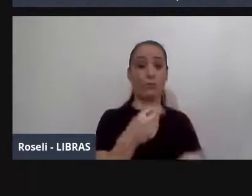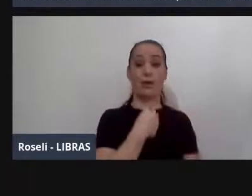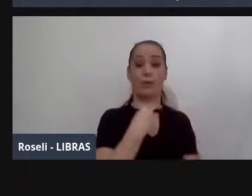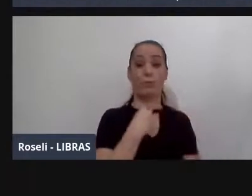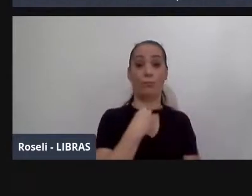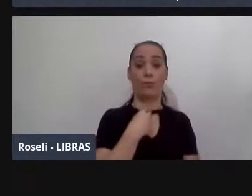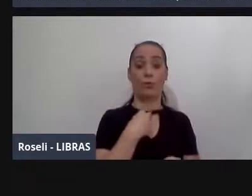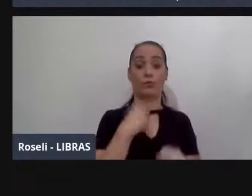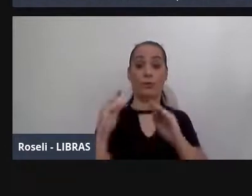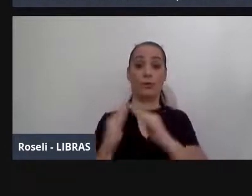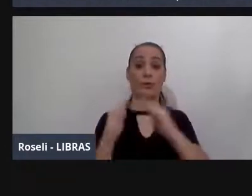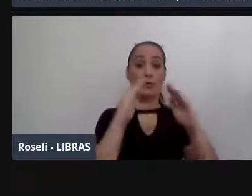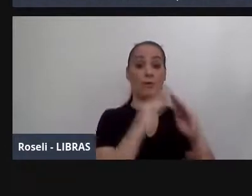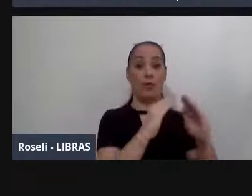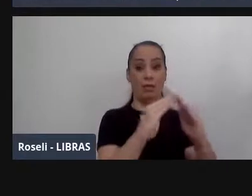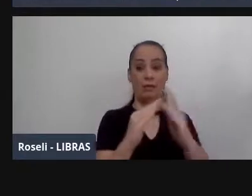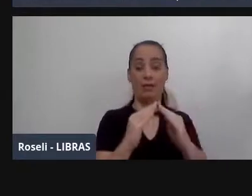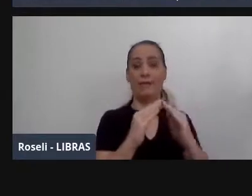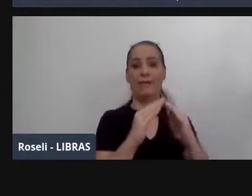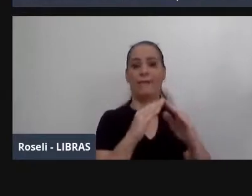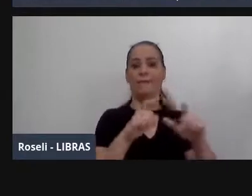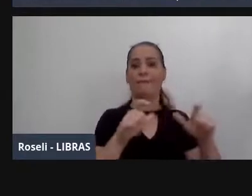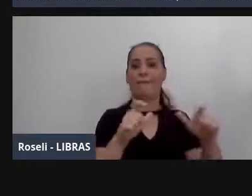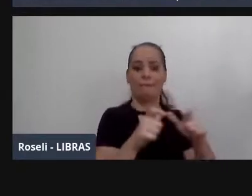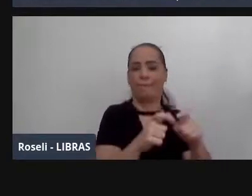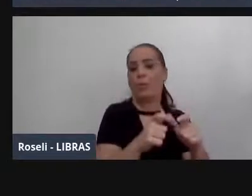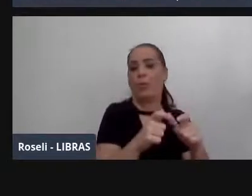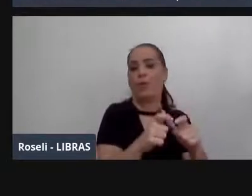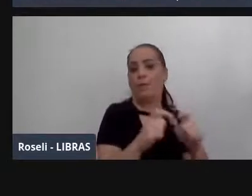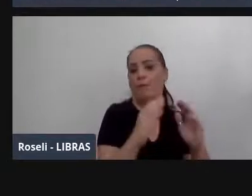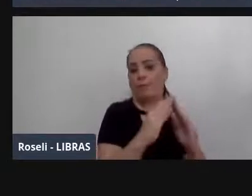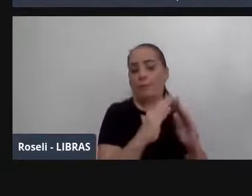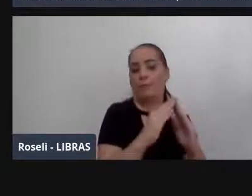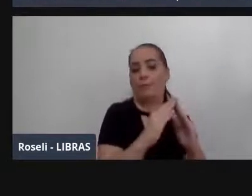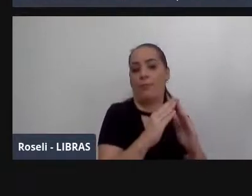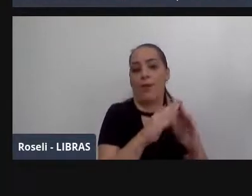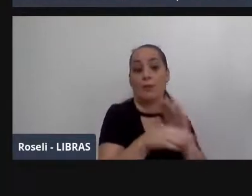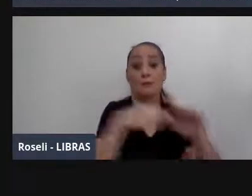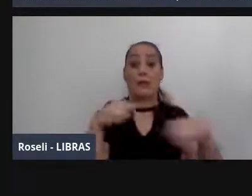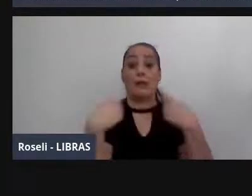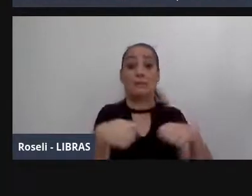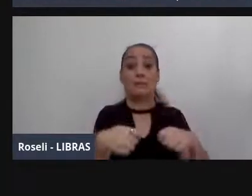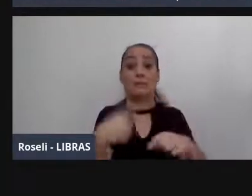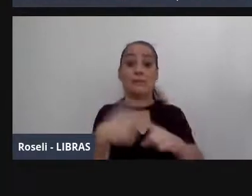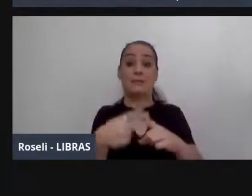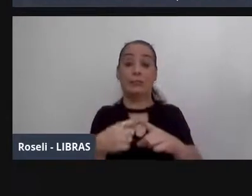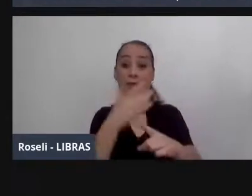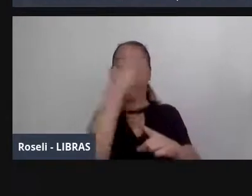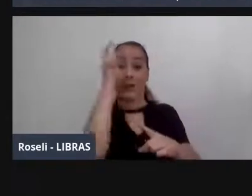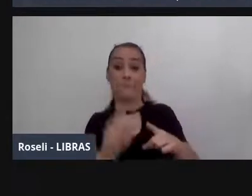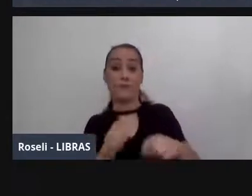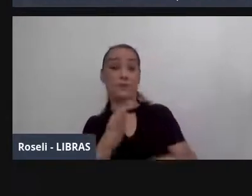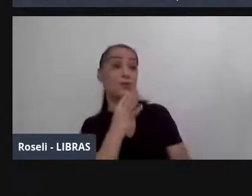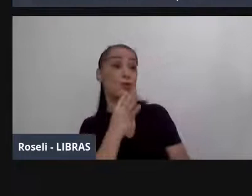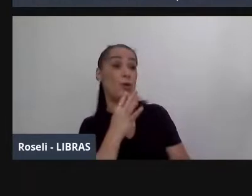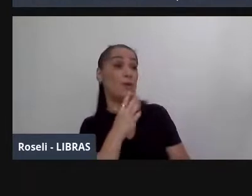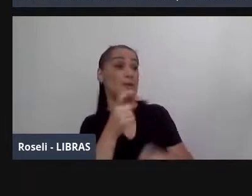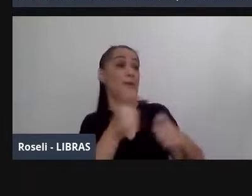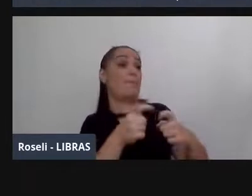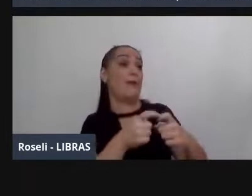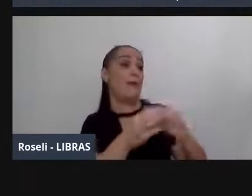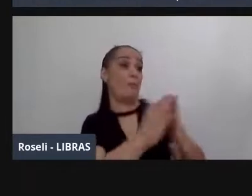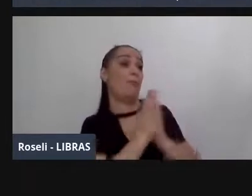quê? Toda a população já os conhecia como médicos. Aí, até lá, falava, por favor, doutor, me atende. Atende minha filha, atende meu filho, minha